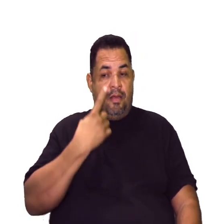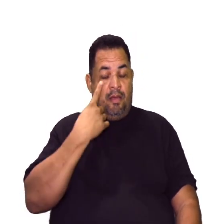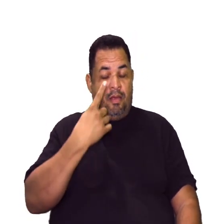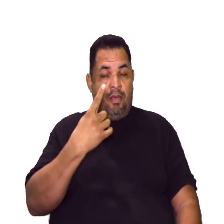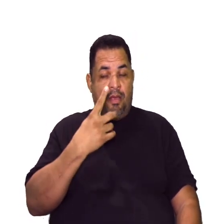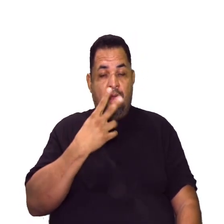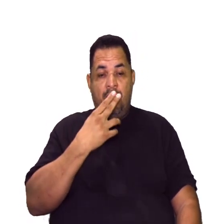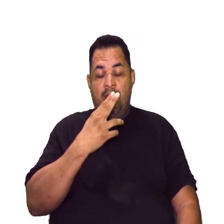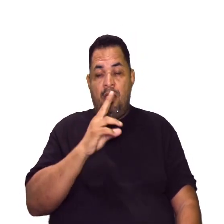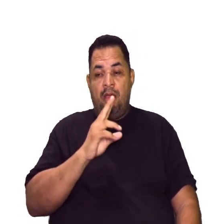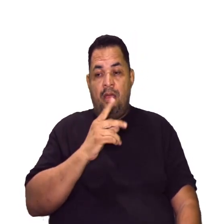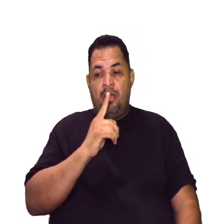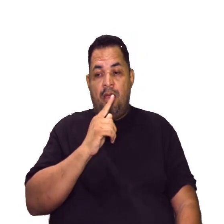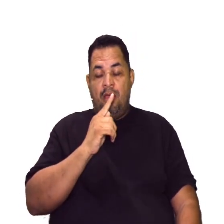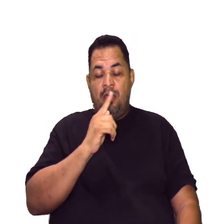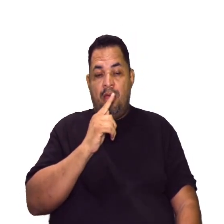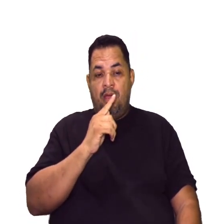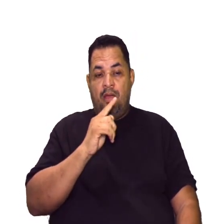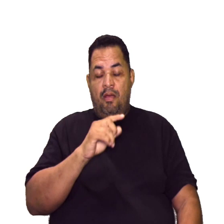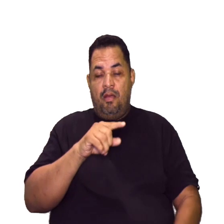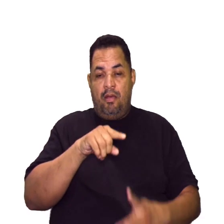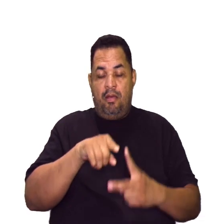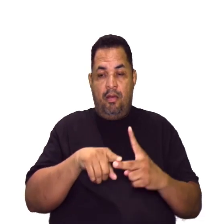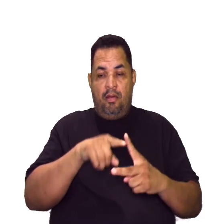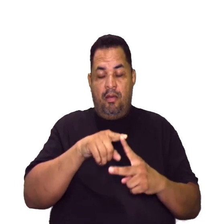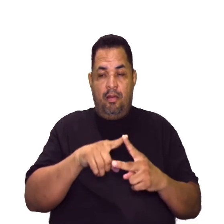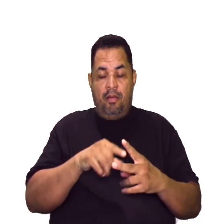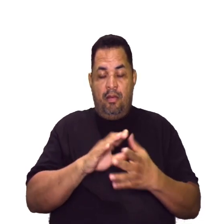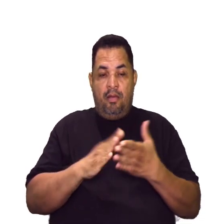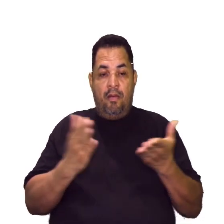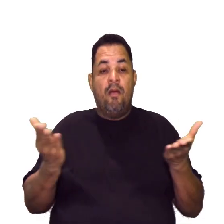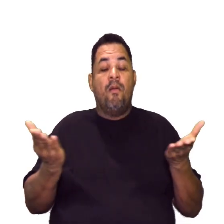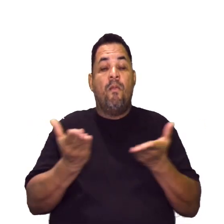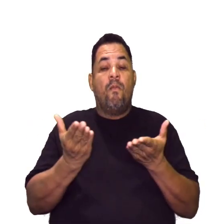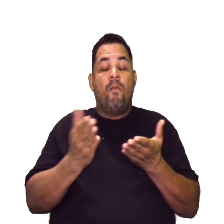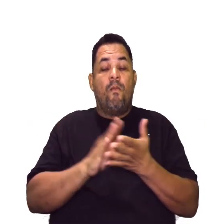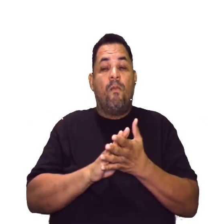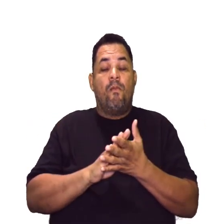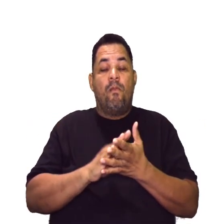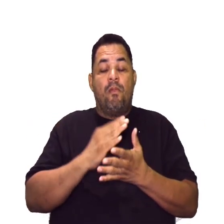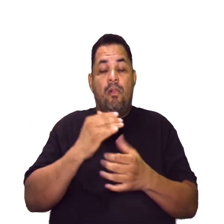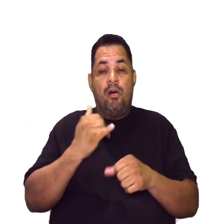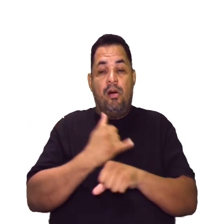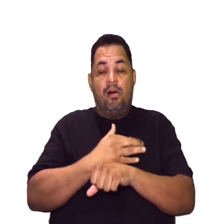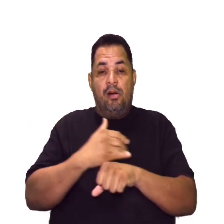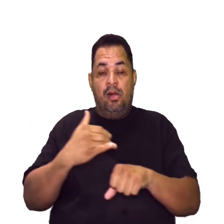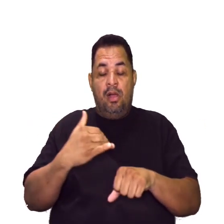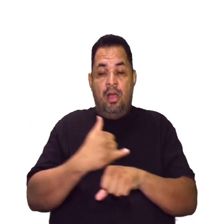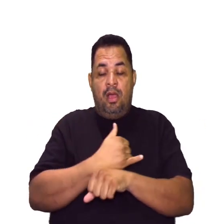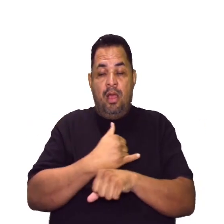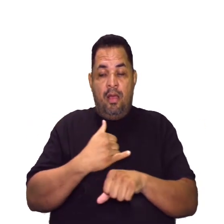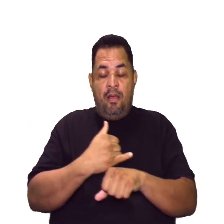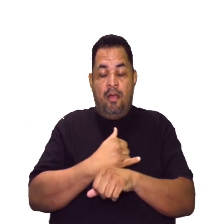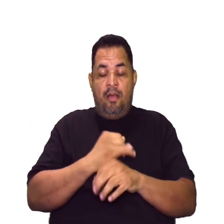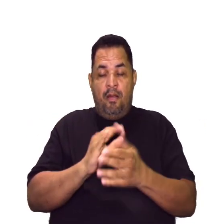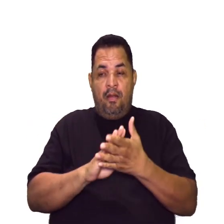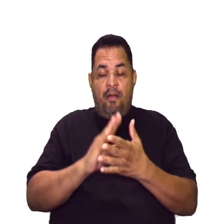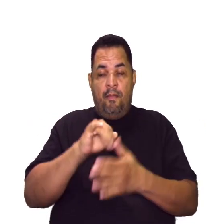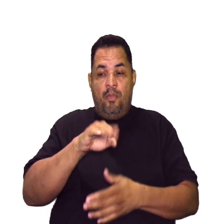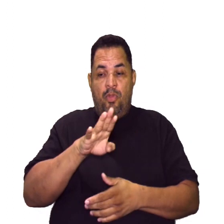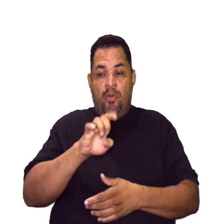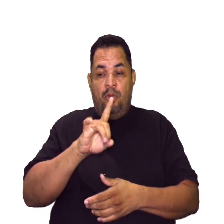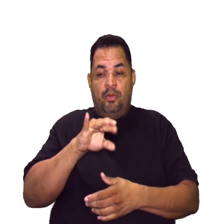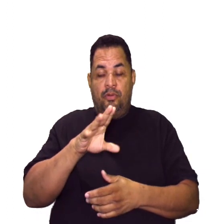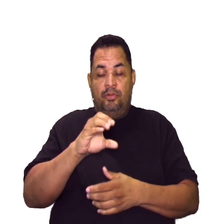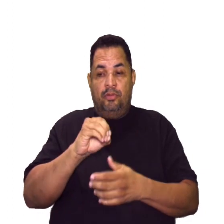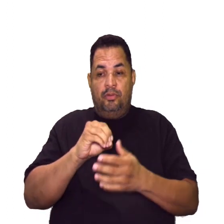que a água é o quê? Angular, ótimo. E agora, ácido clorídrico e o monóxido de